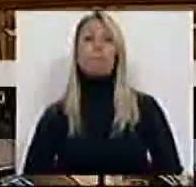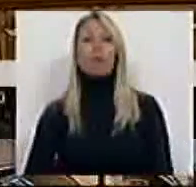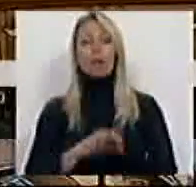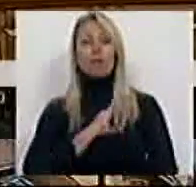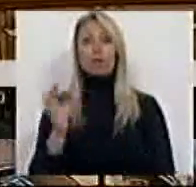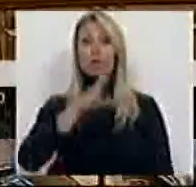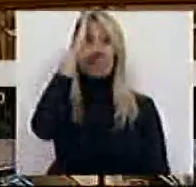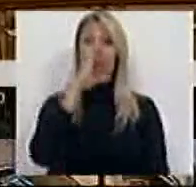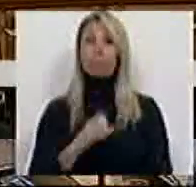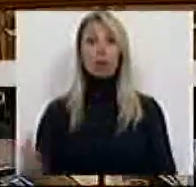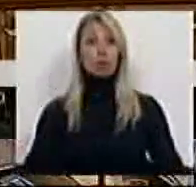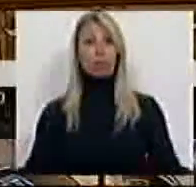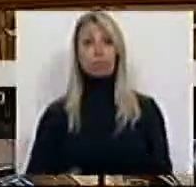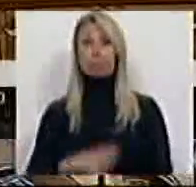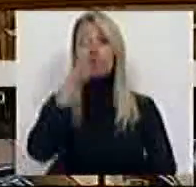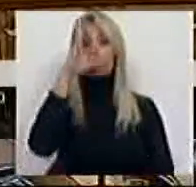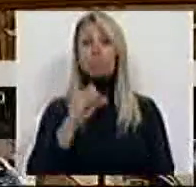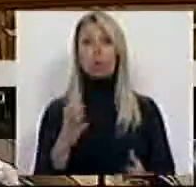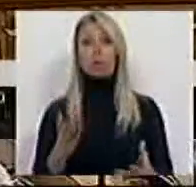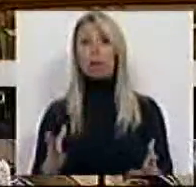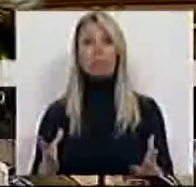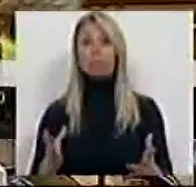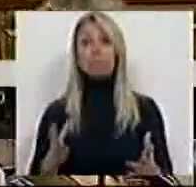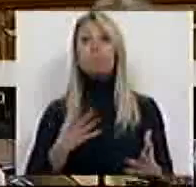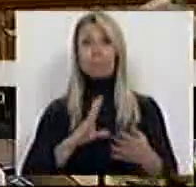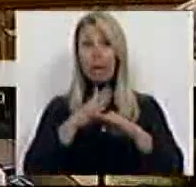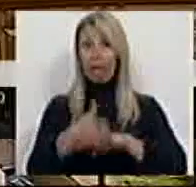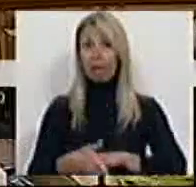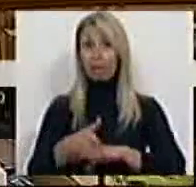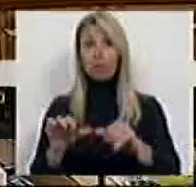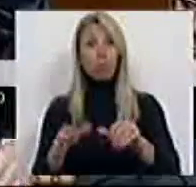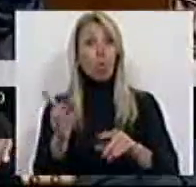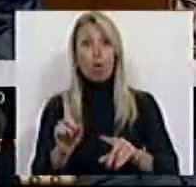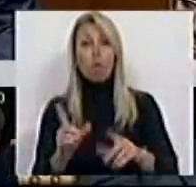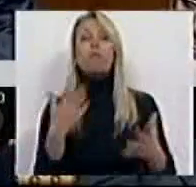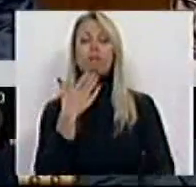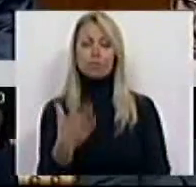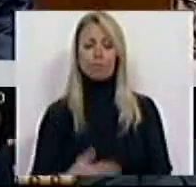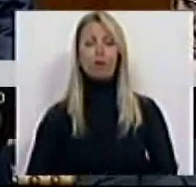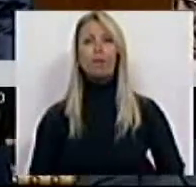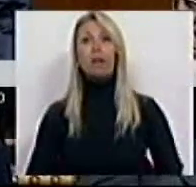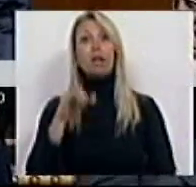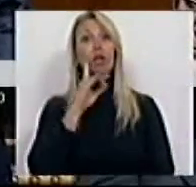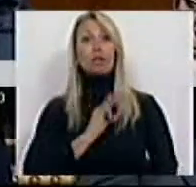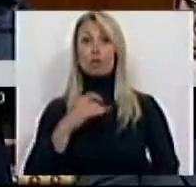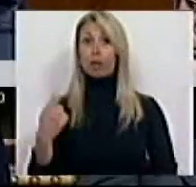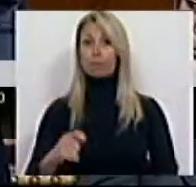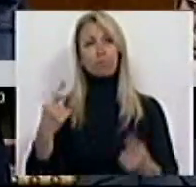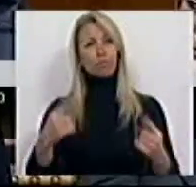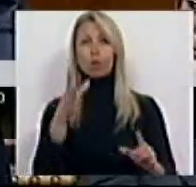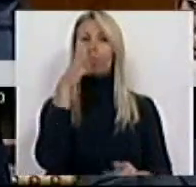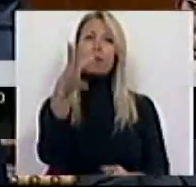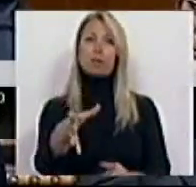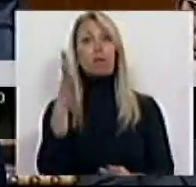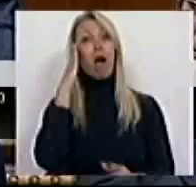Sr. Primeiro-Ministro, não sei se pretende intervir ou não. Faz favor. Senhora Presidente, apenas para dizer